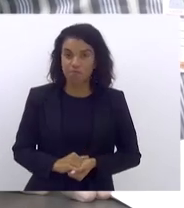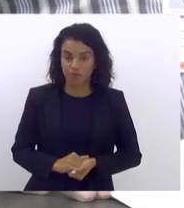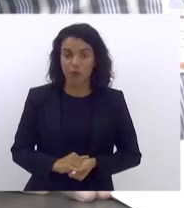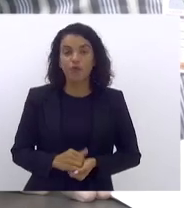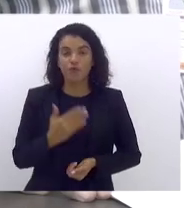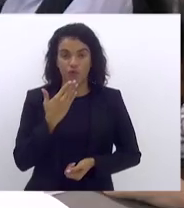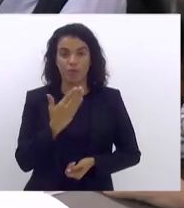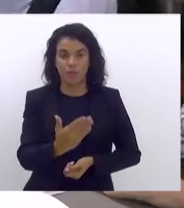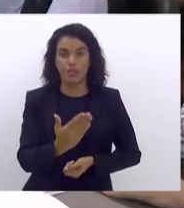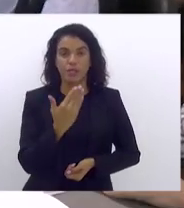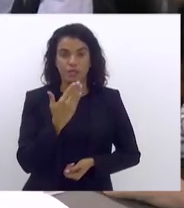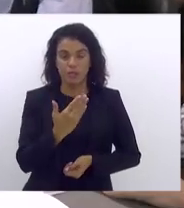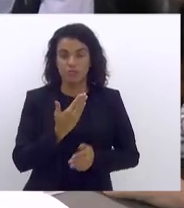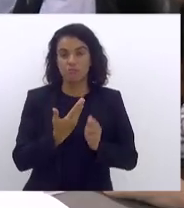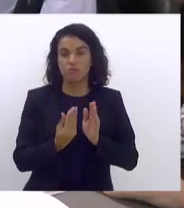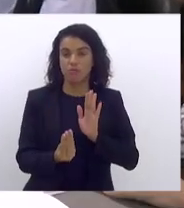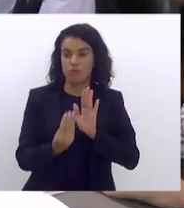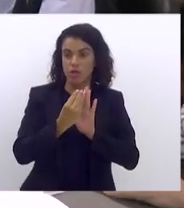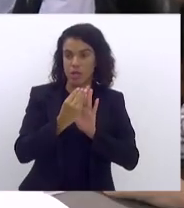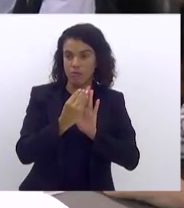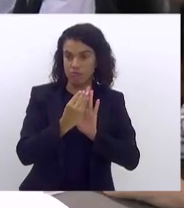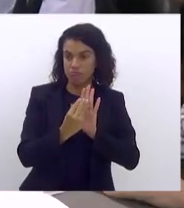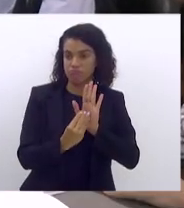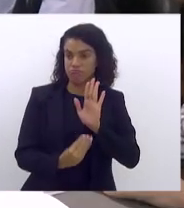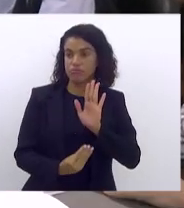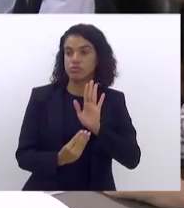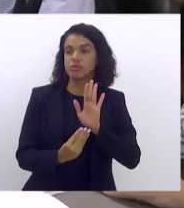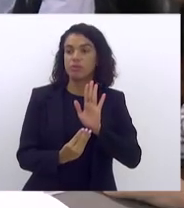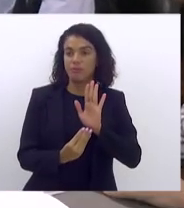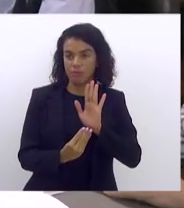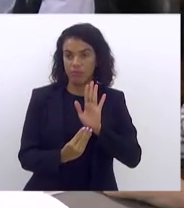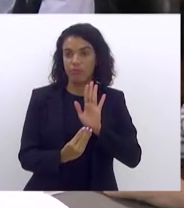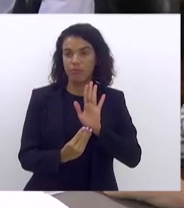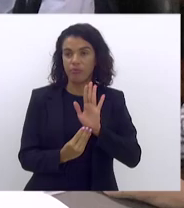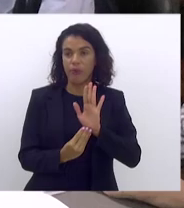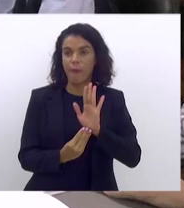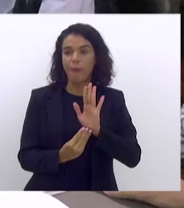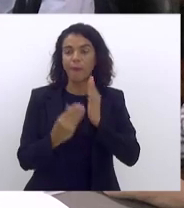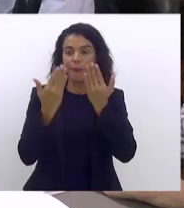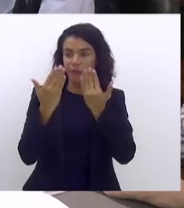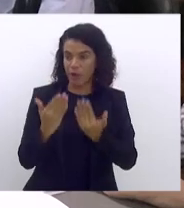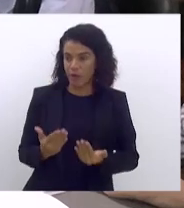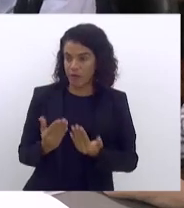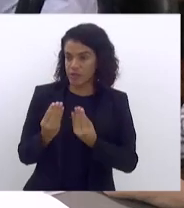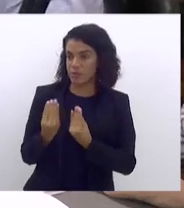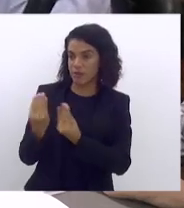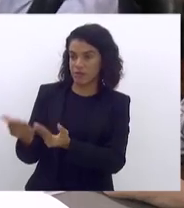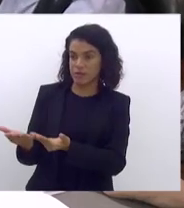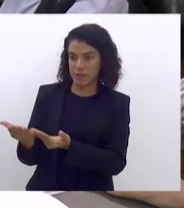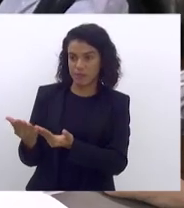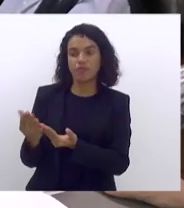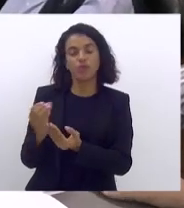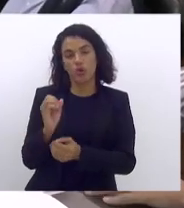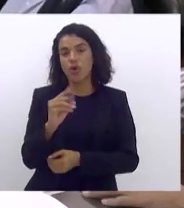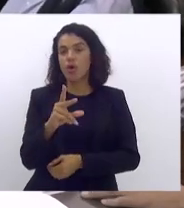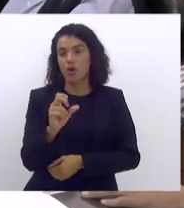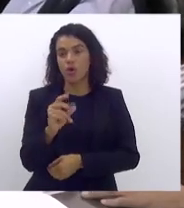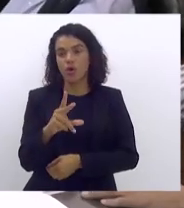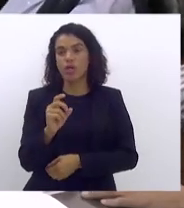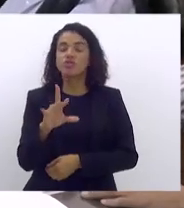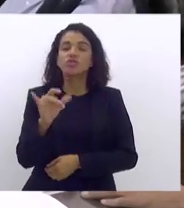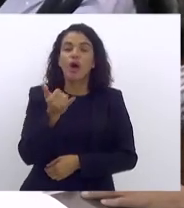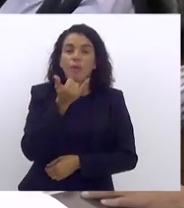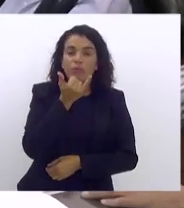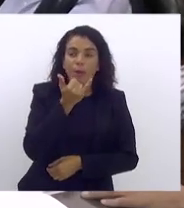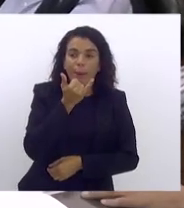manter um regramento aqui, pedir deferir uma vista para Vossa Excelência, então. Tá bom, mas só para ter uma justificativa